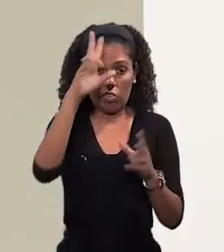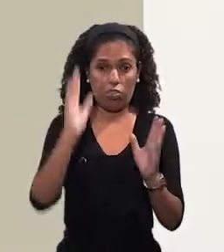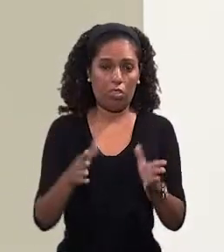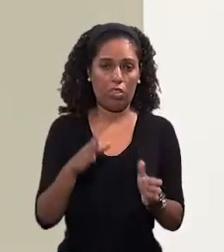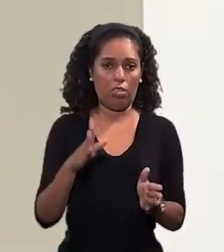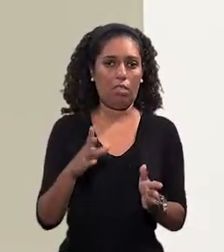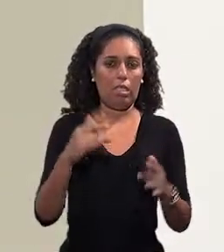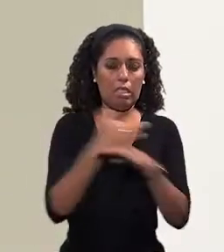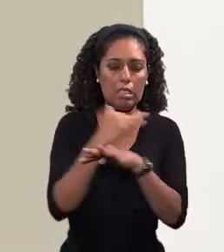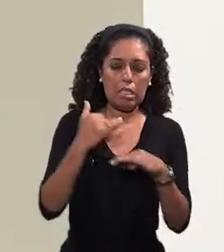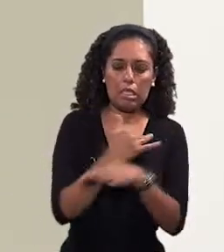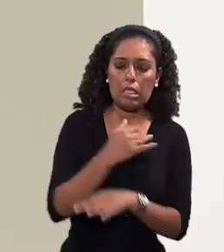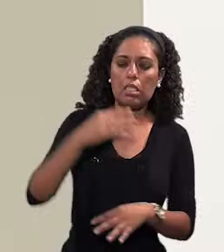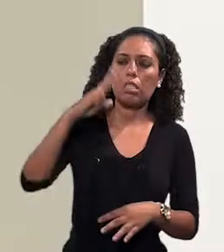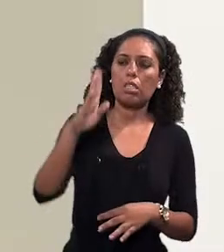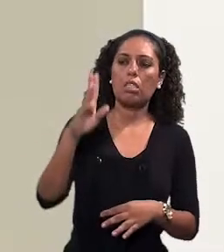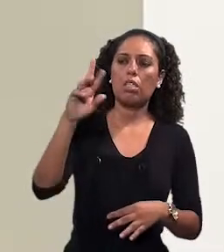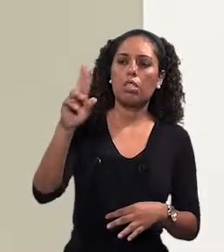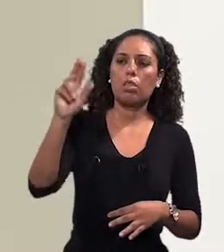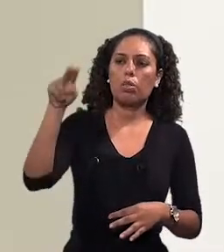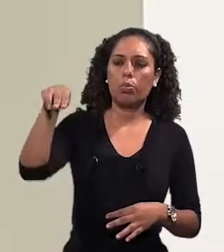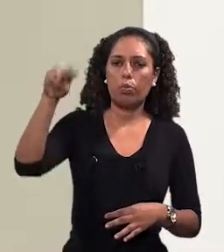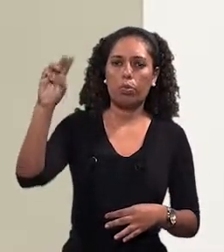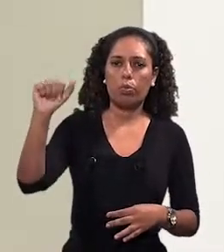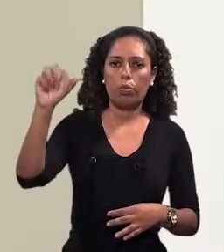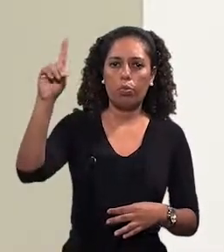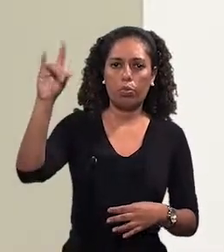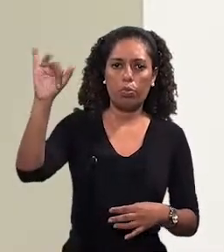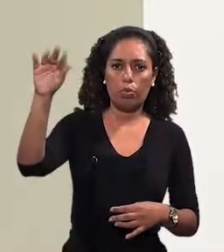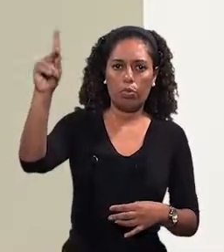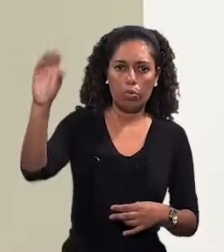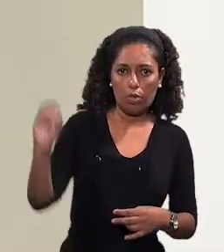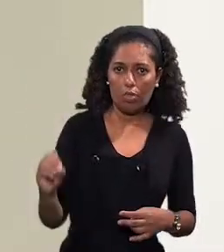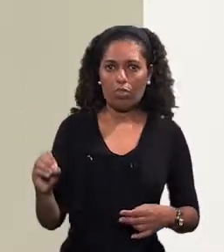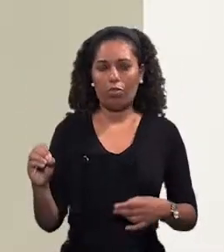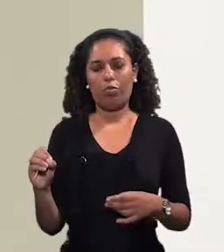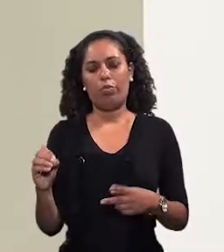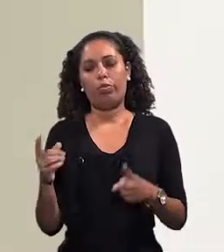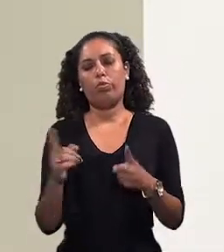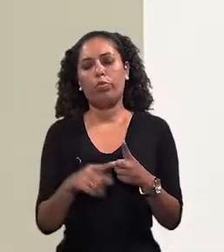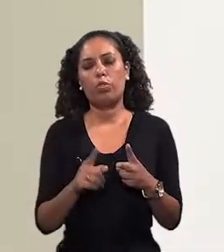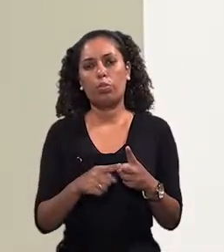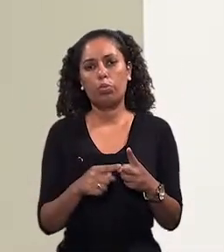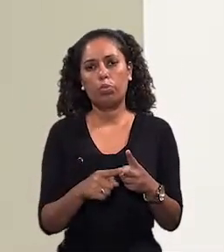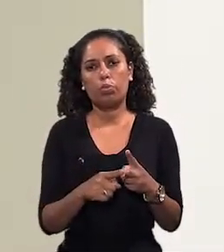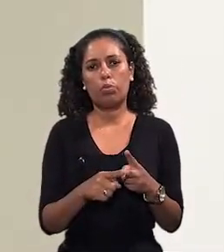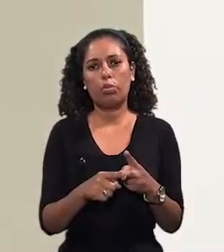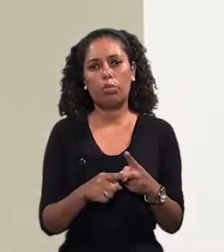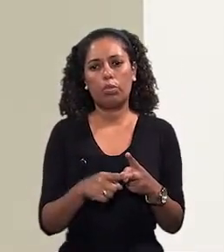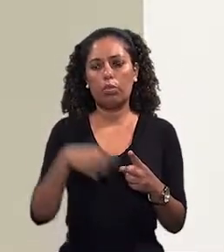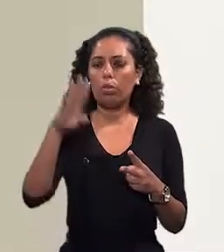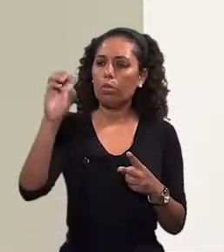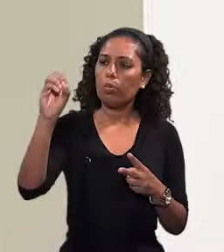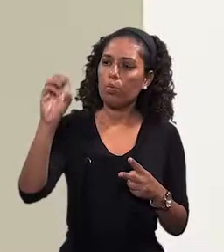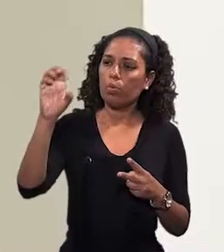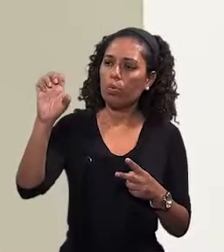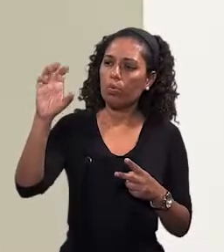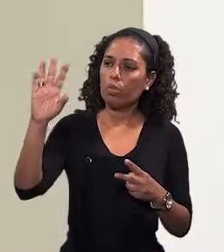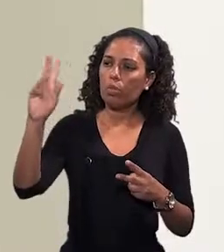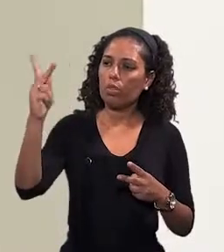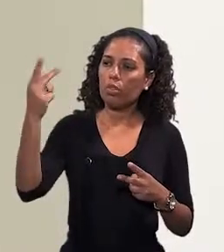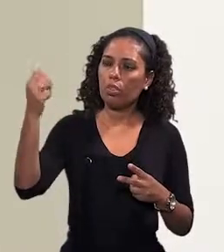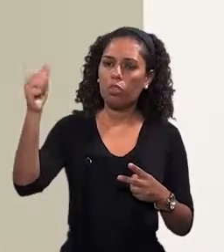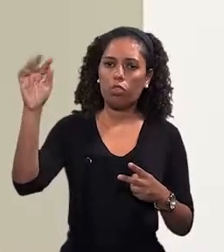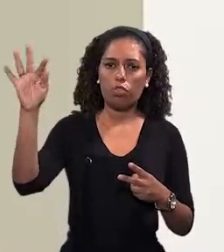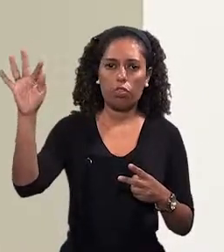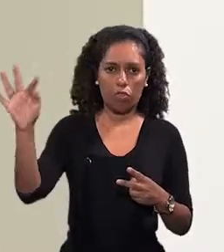Brumadinho, que infelizmente não é a primeira vez que uma companhia do tipo causa um acidente como esse. Nós tivemos Boechat, que